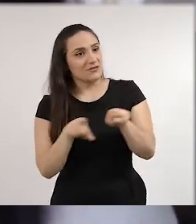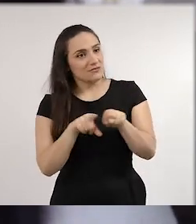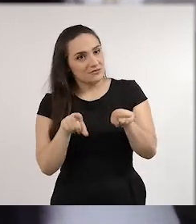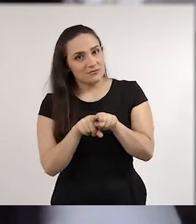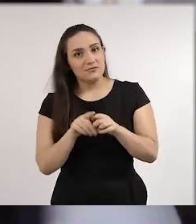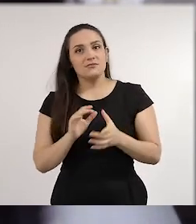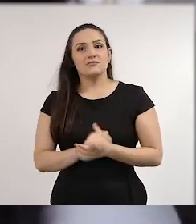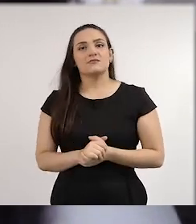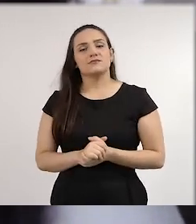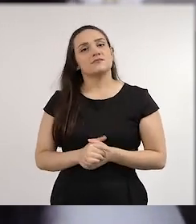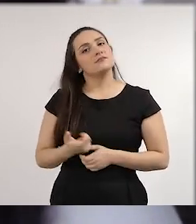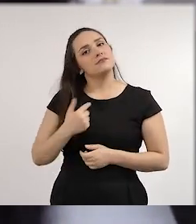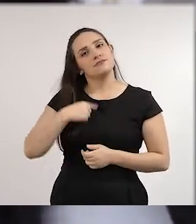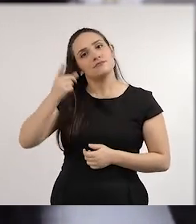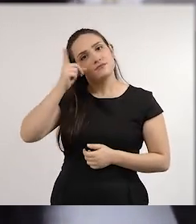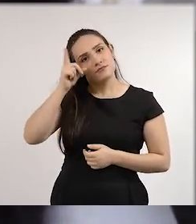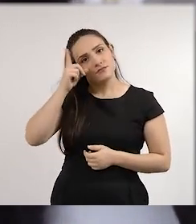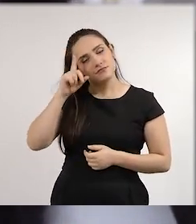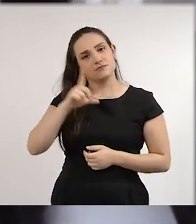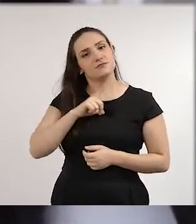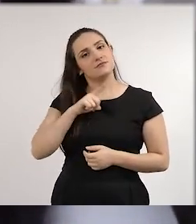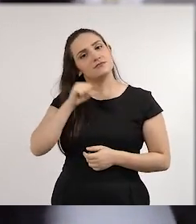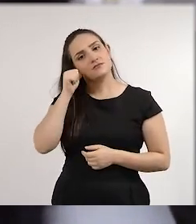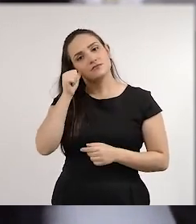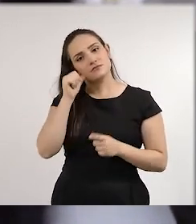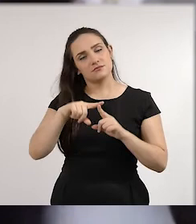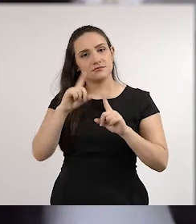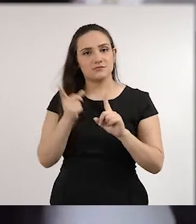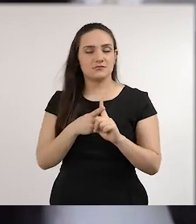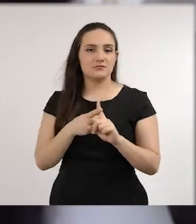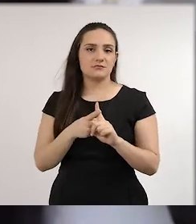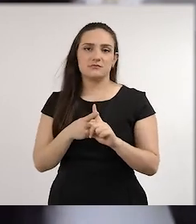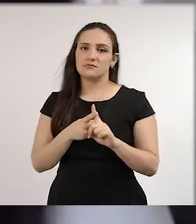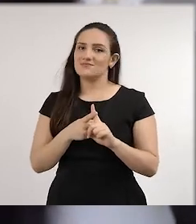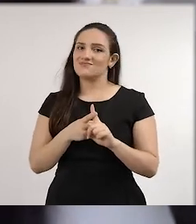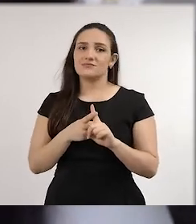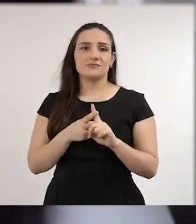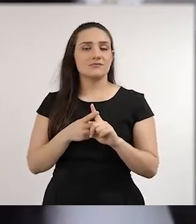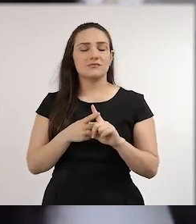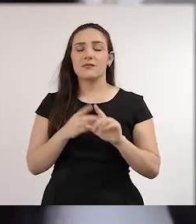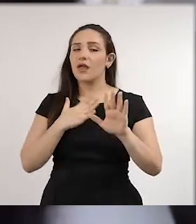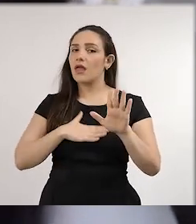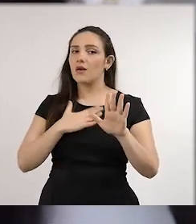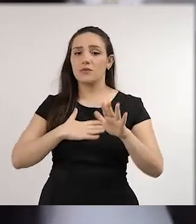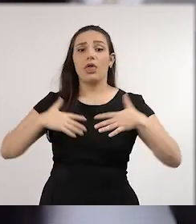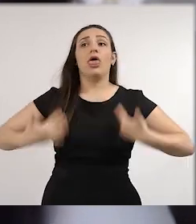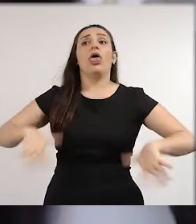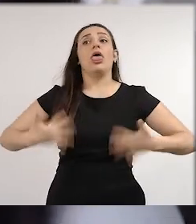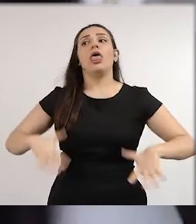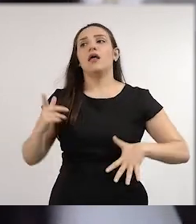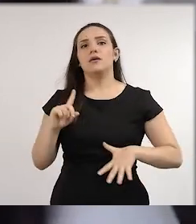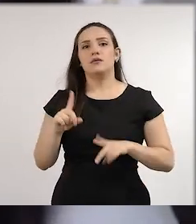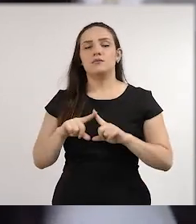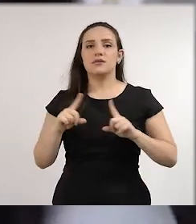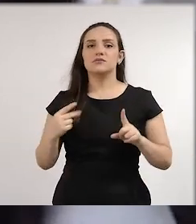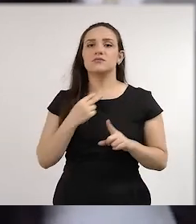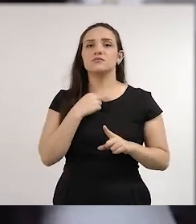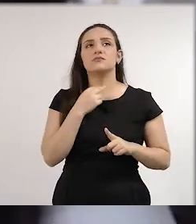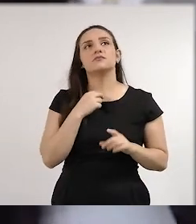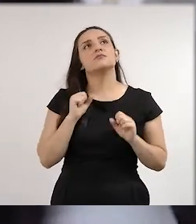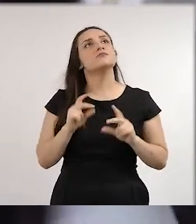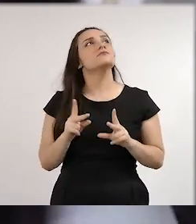as gravidinhas, né, no consultório. Não entrar em pânico, mas também não ficar no conforto da